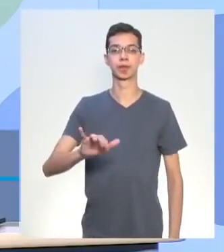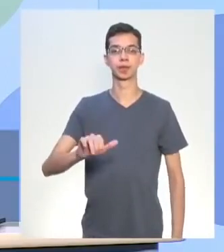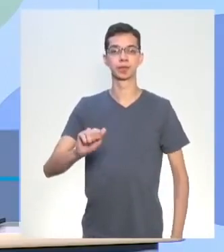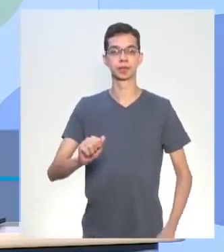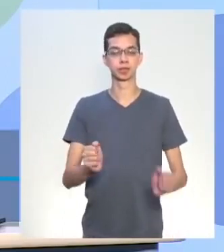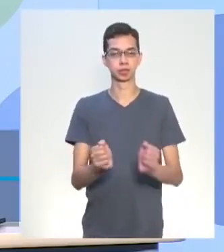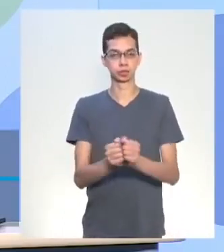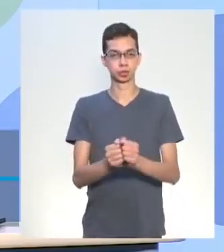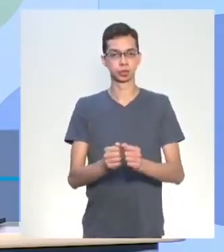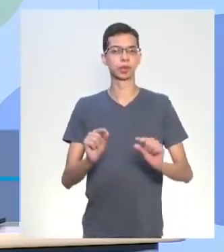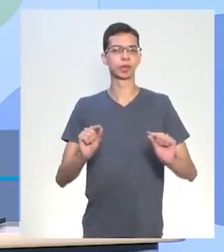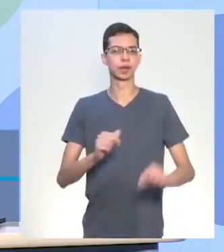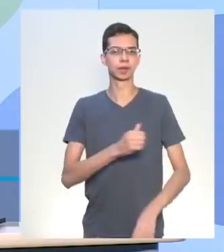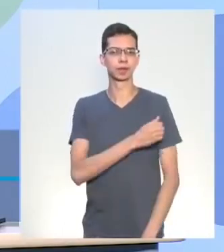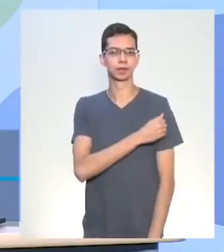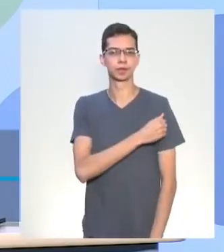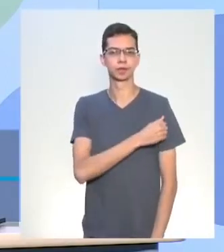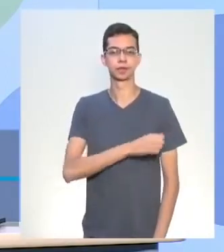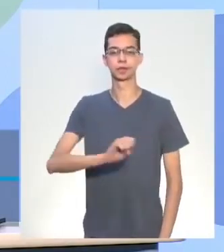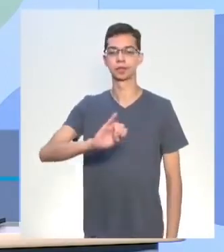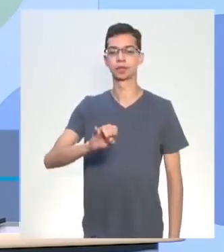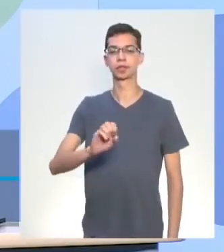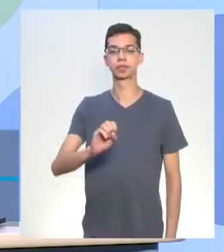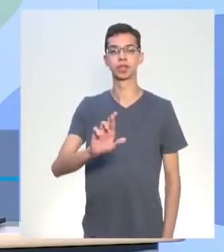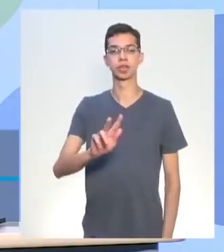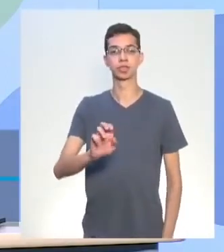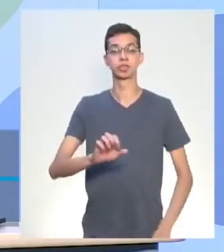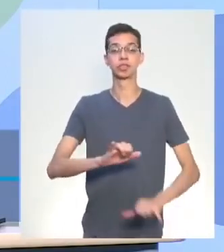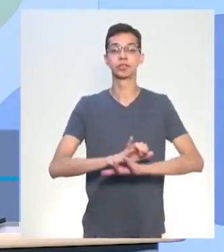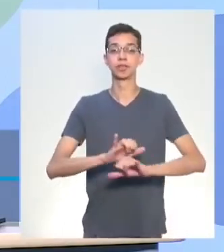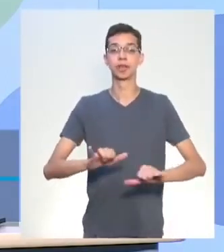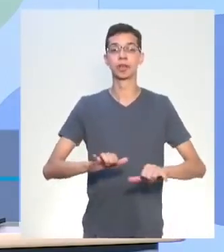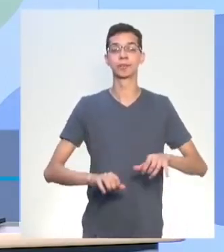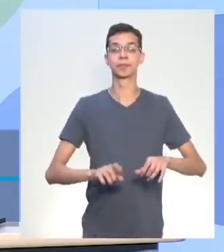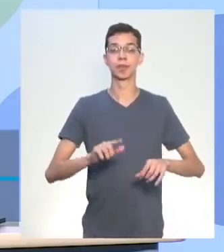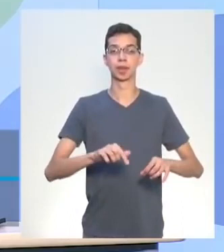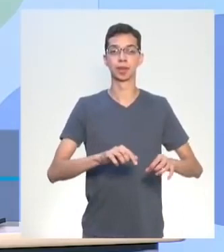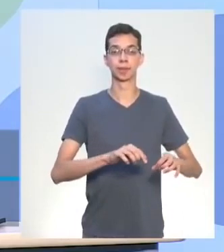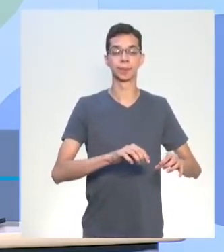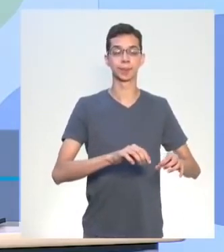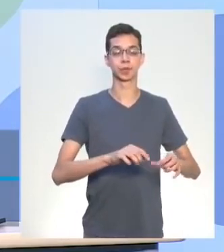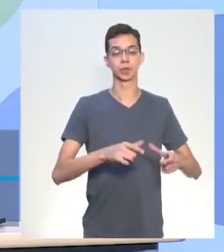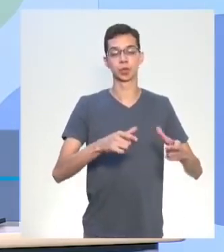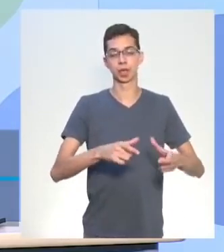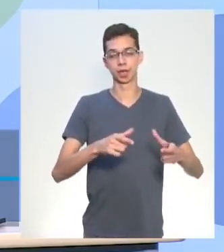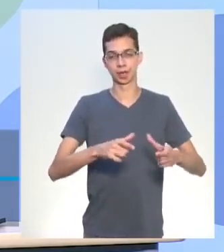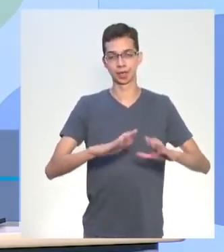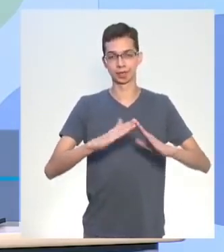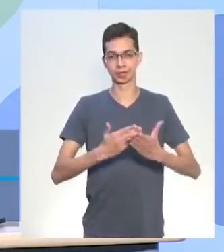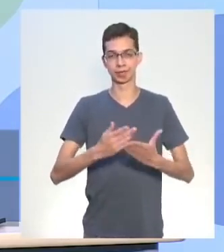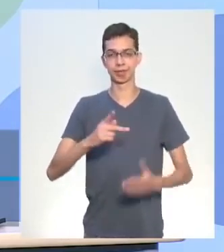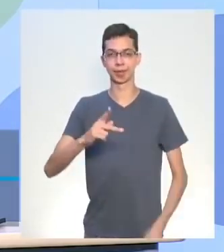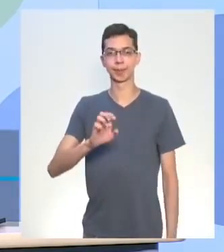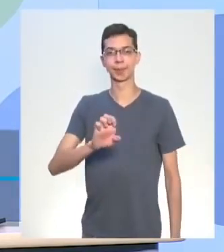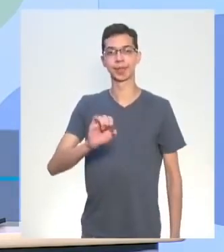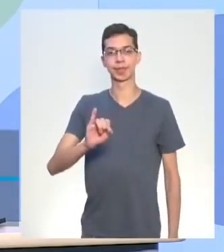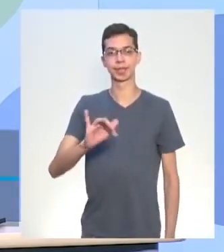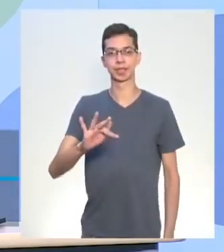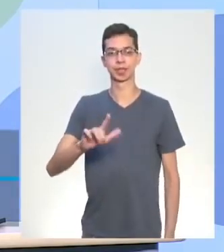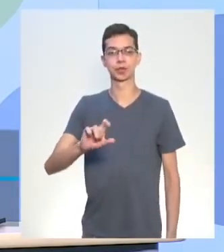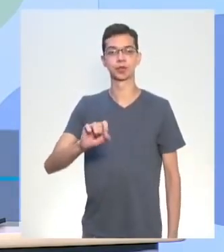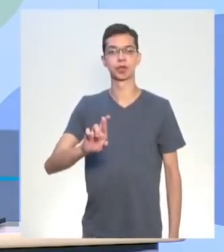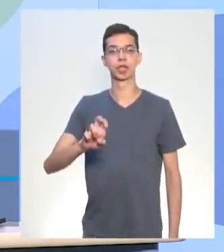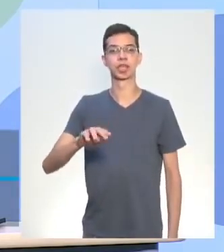Jorge, perímetro 2A mais 2B, tá ok? Não colocou área, tá? Lá da PEI Florentina, tá?